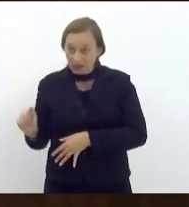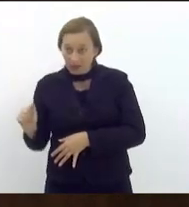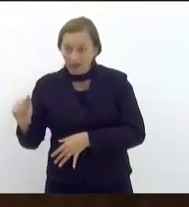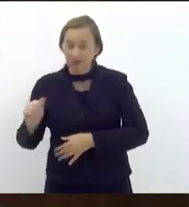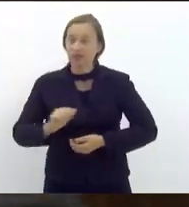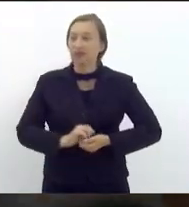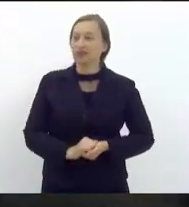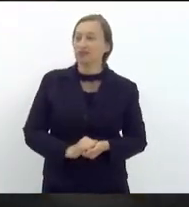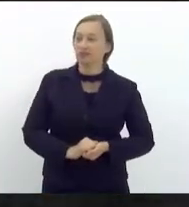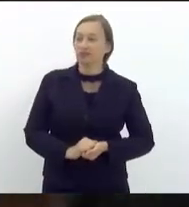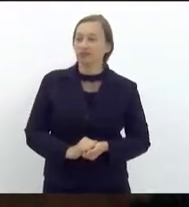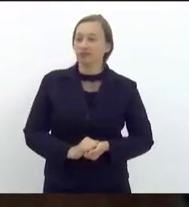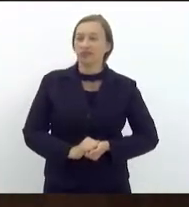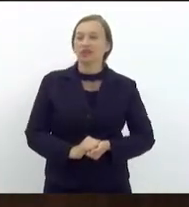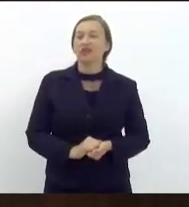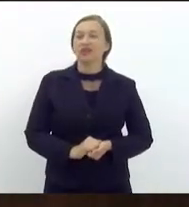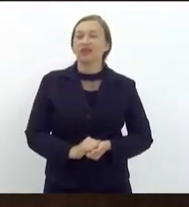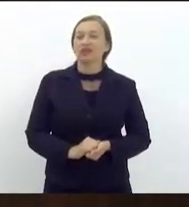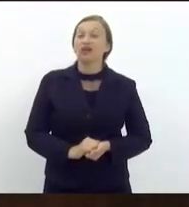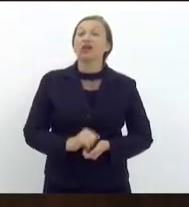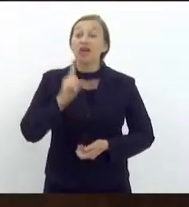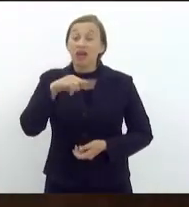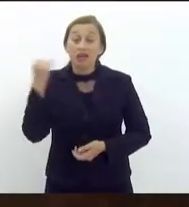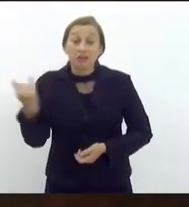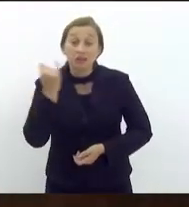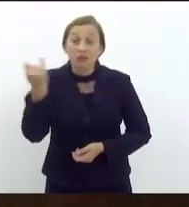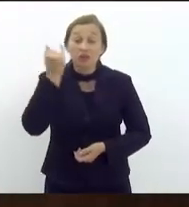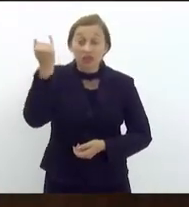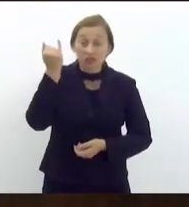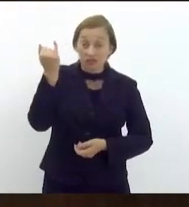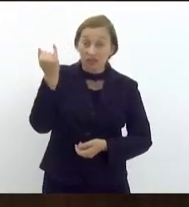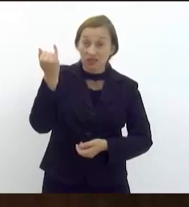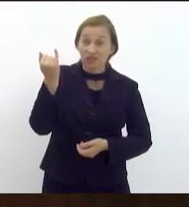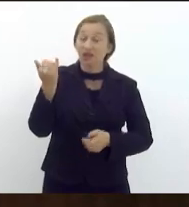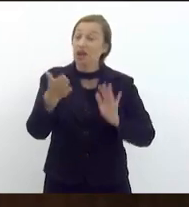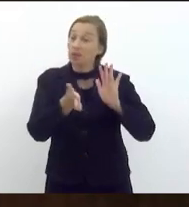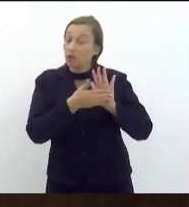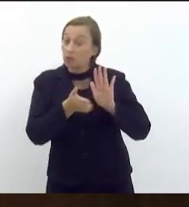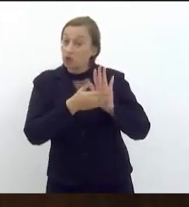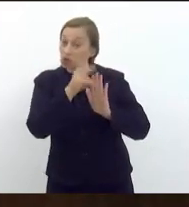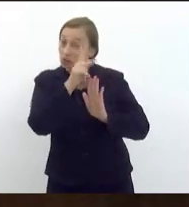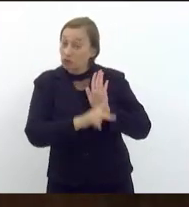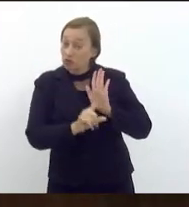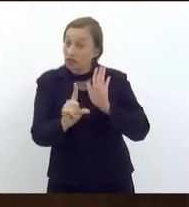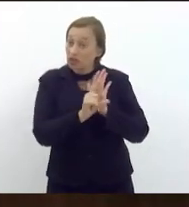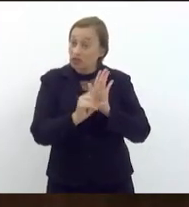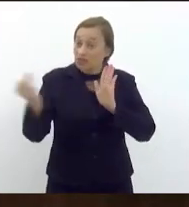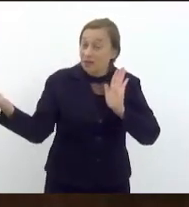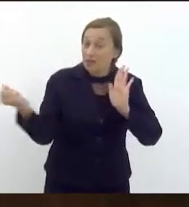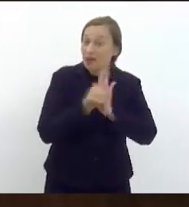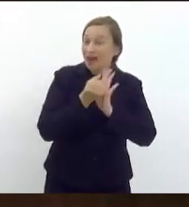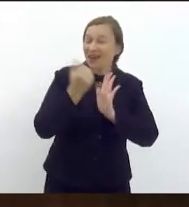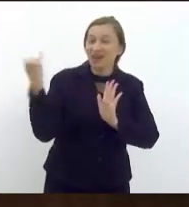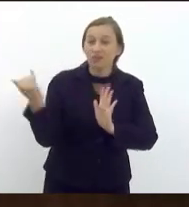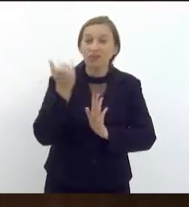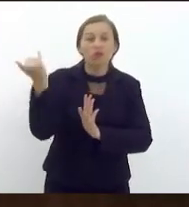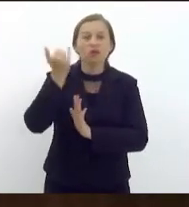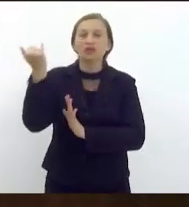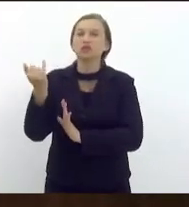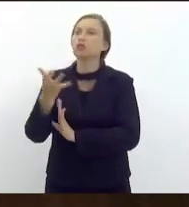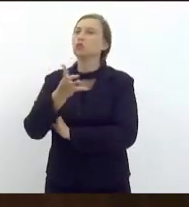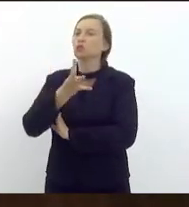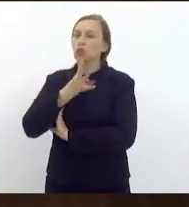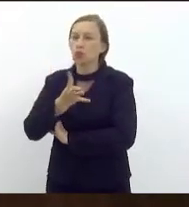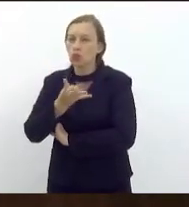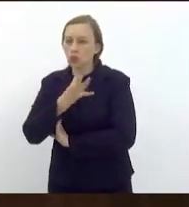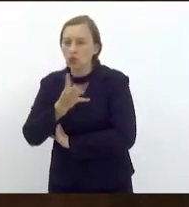que isso é muito importante a proposição desse projeto de lei porque marca a importância do reconhecimento